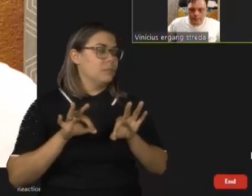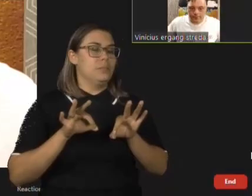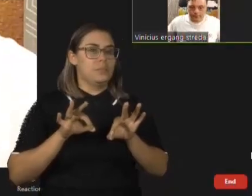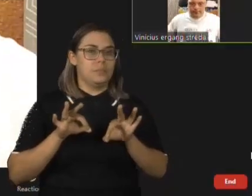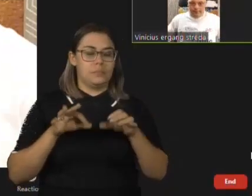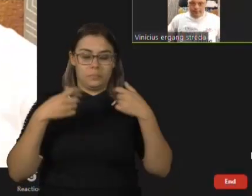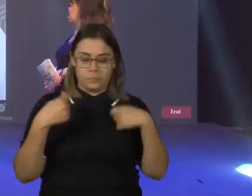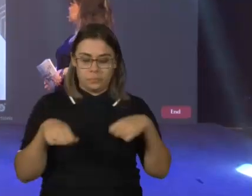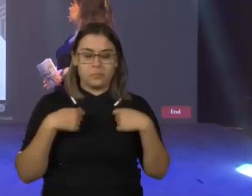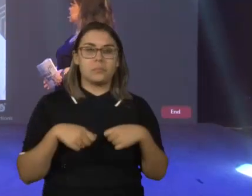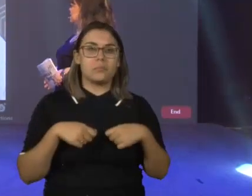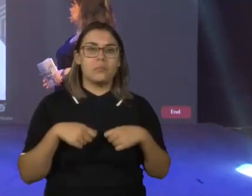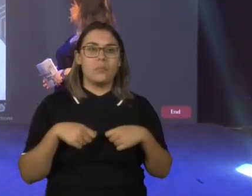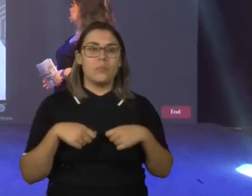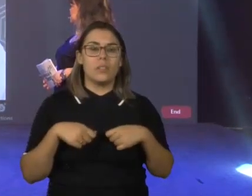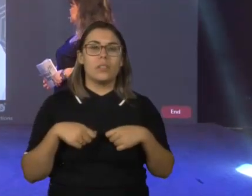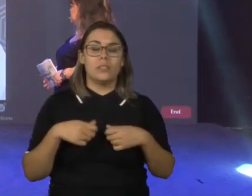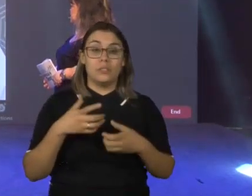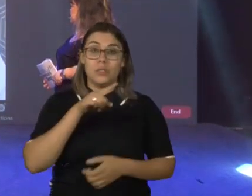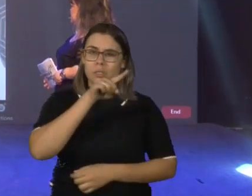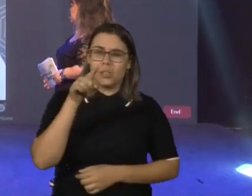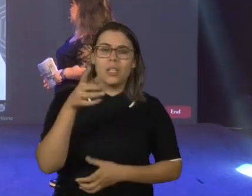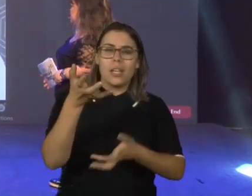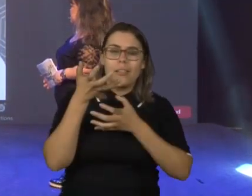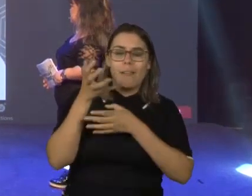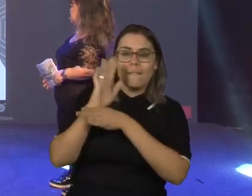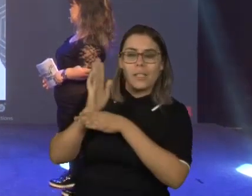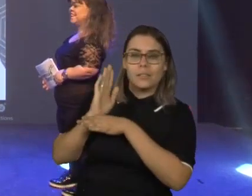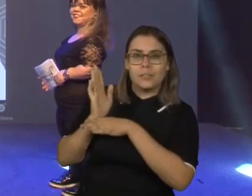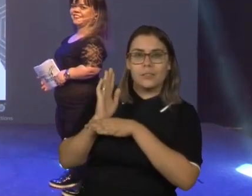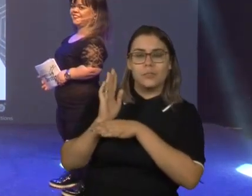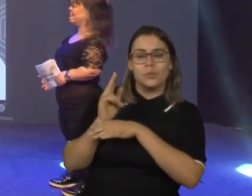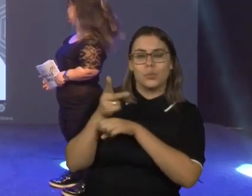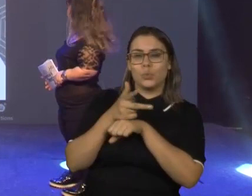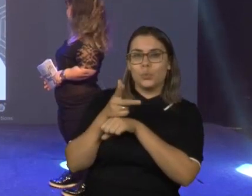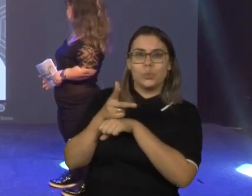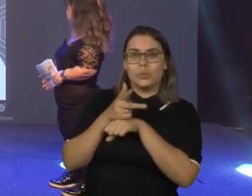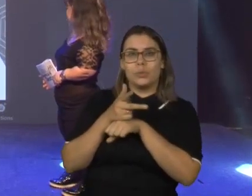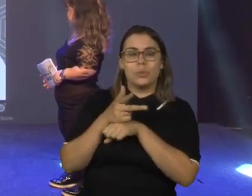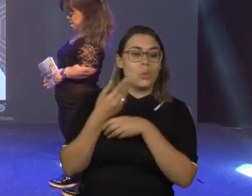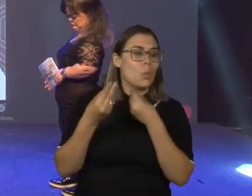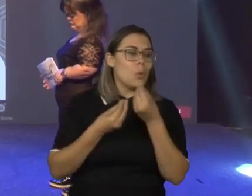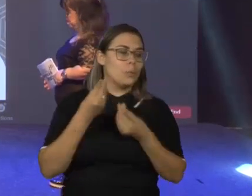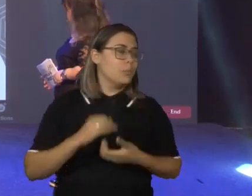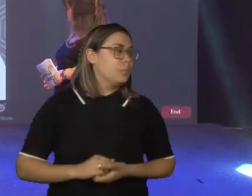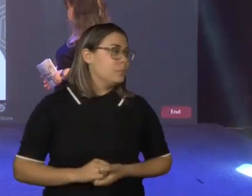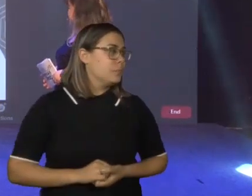Bacana. Vinícius, para quem quer assistir o documentário da Expedição 21 que está disponível nas plataformas digitais, como é que